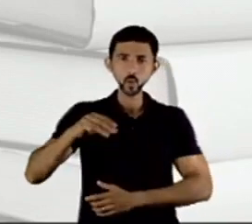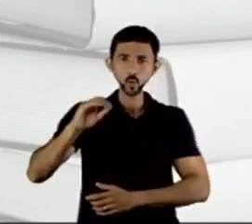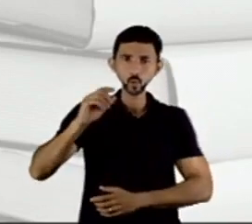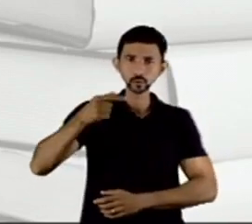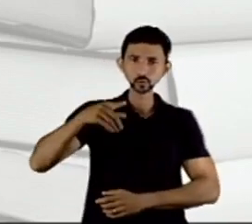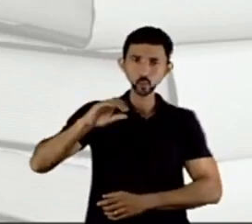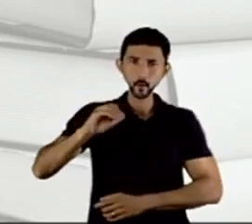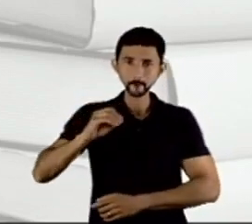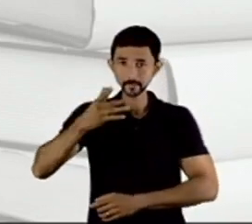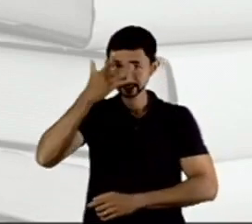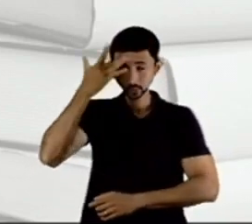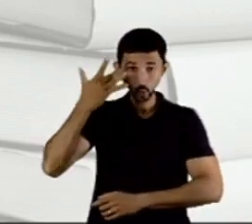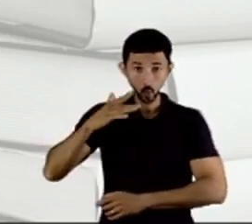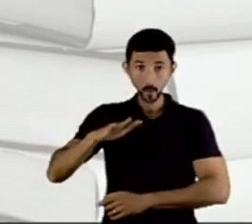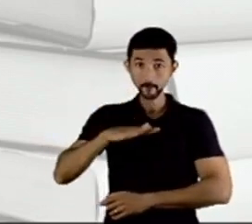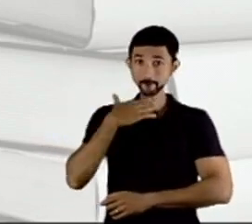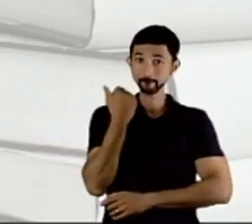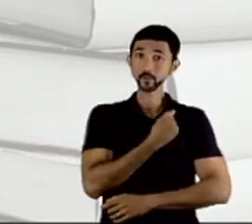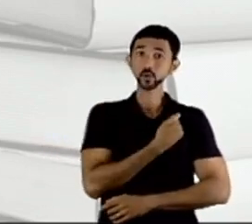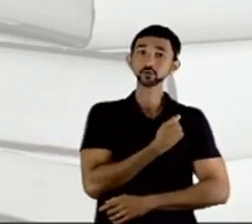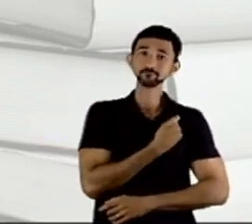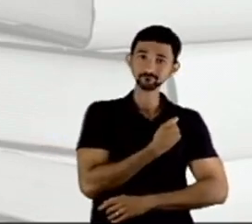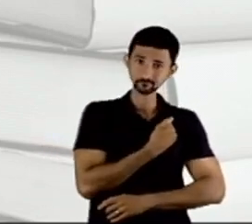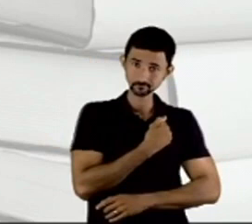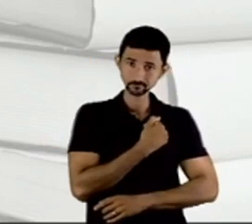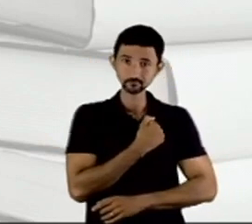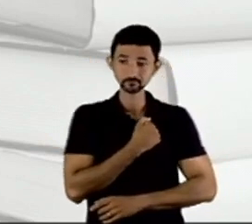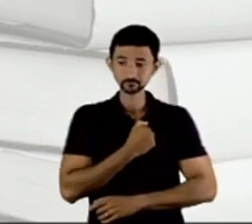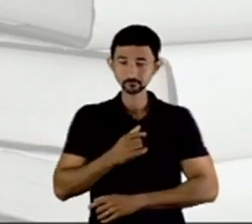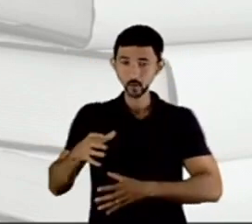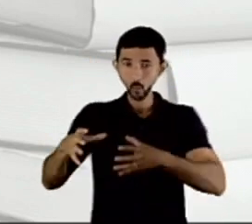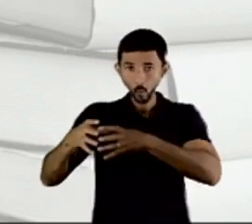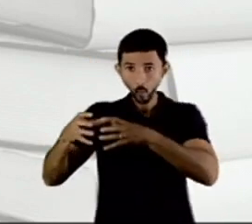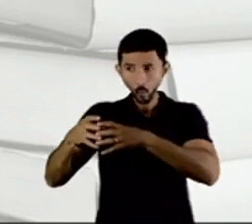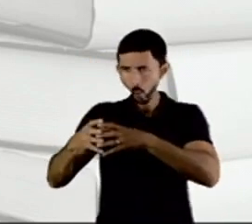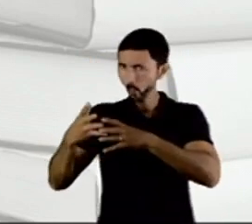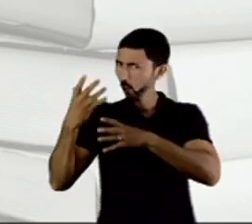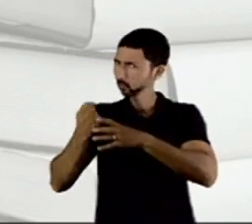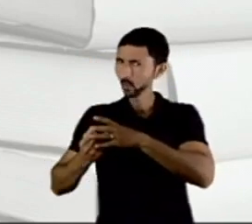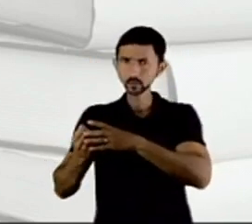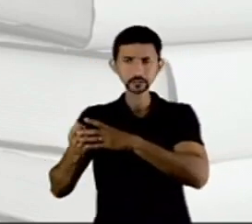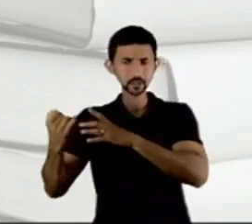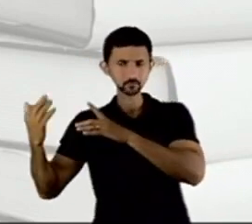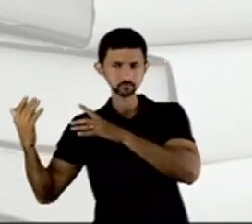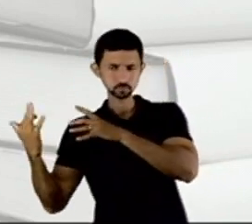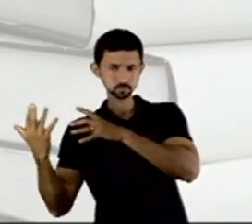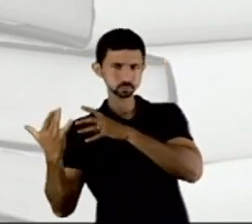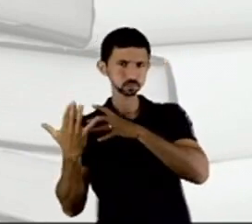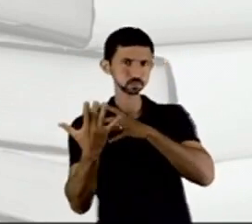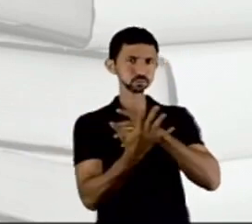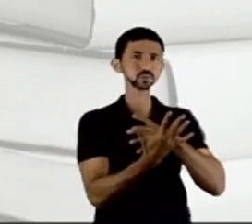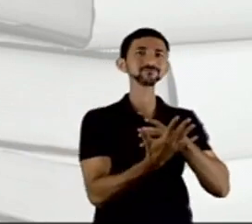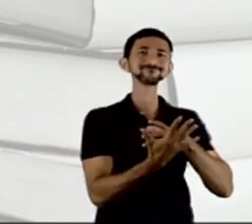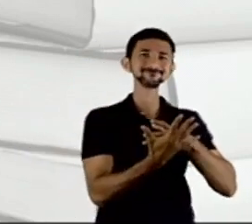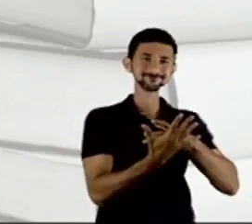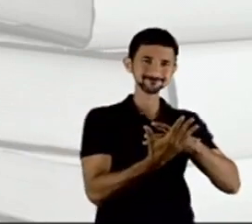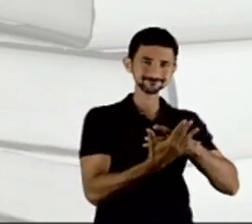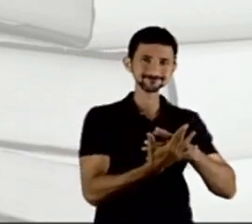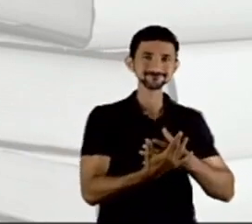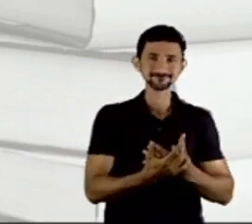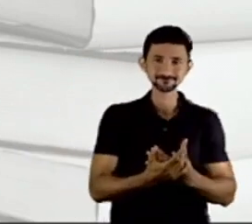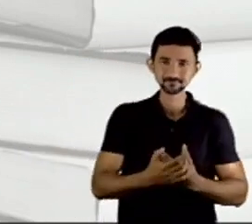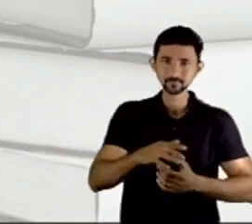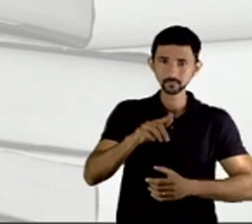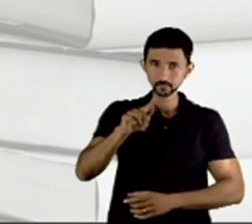motivo para o golpe. Tá? Que é o motivo para o golpe. E esse golpe, que